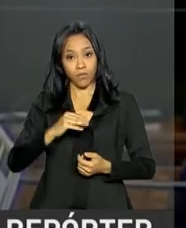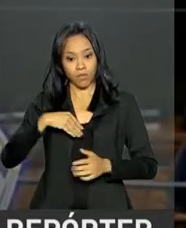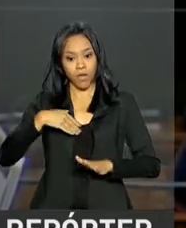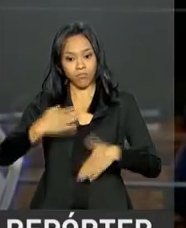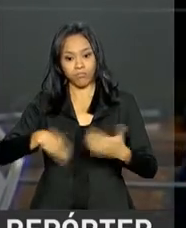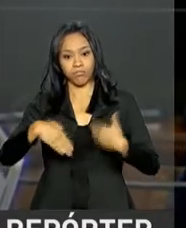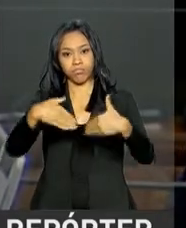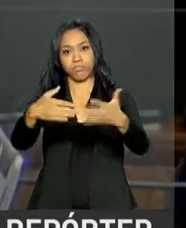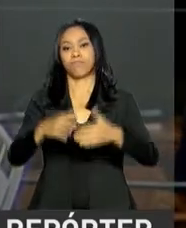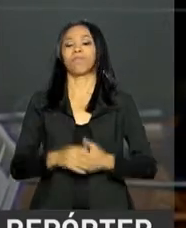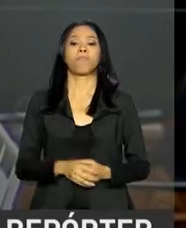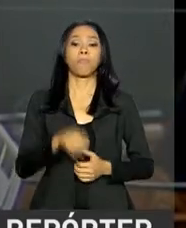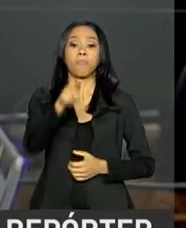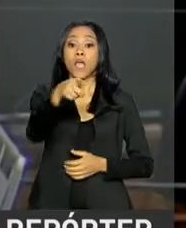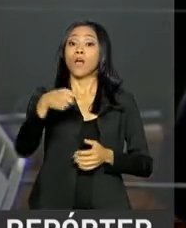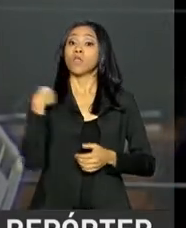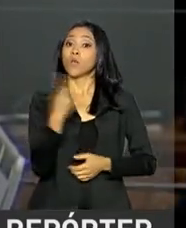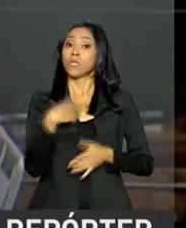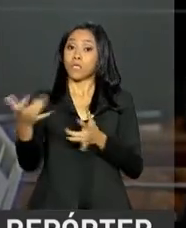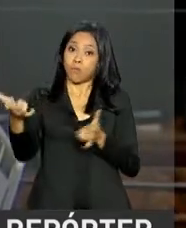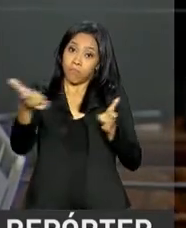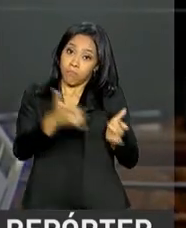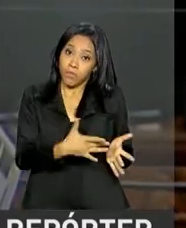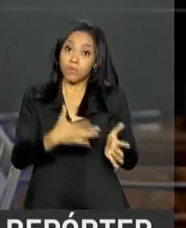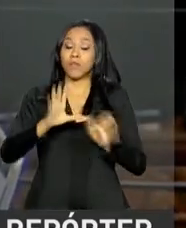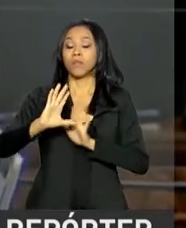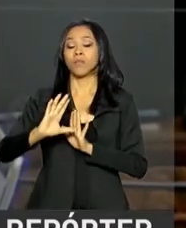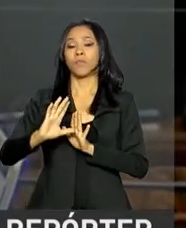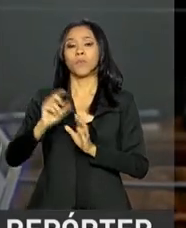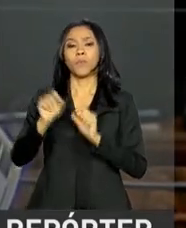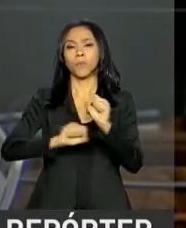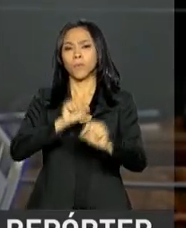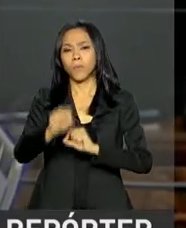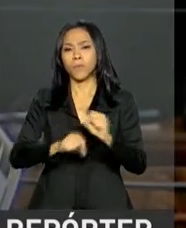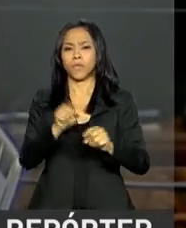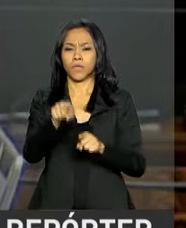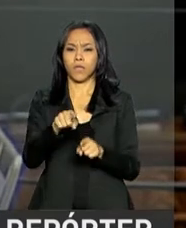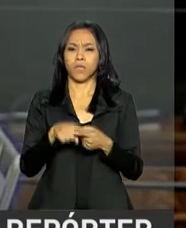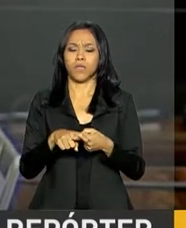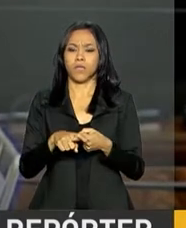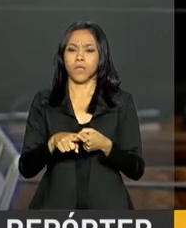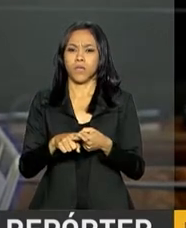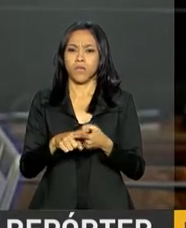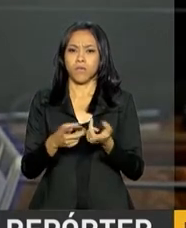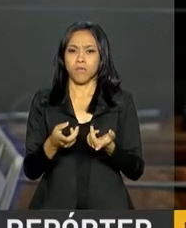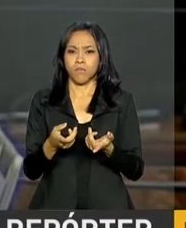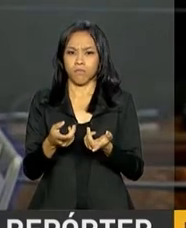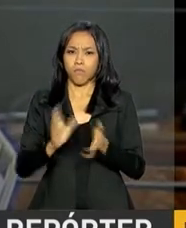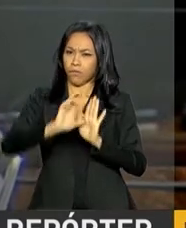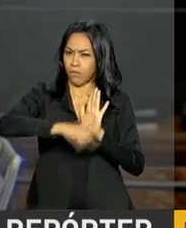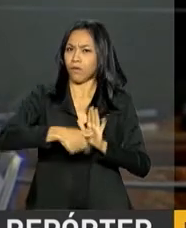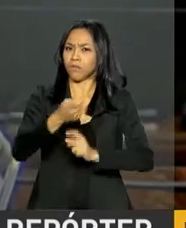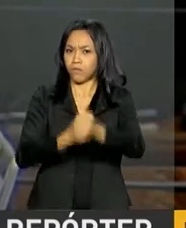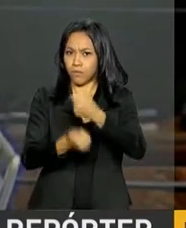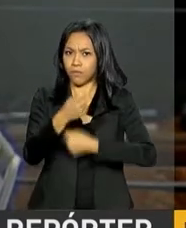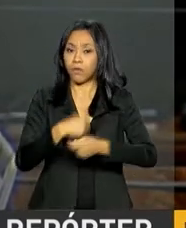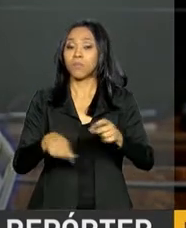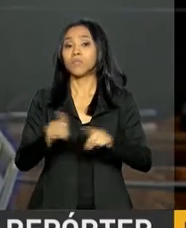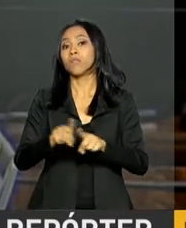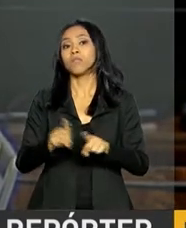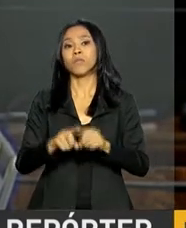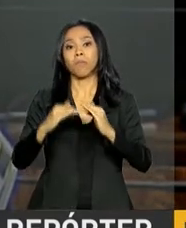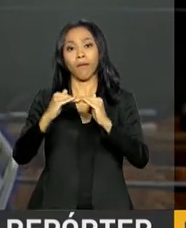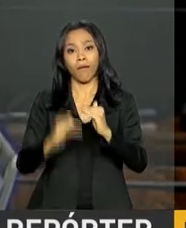de uma recessão isto é de uma queda de produto de três e